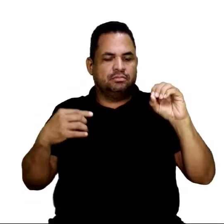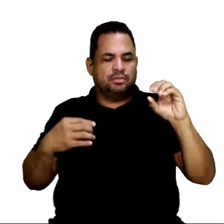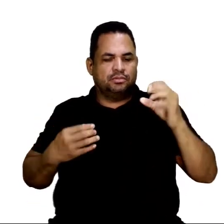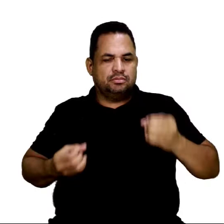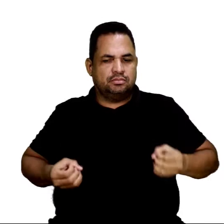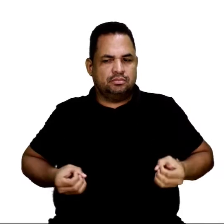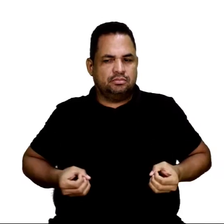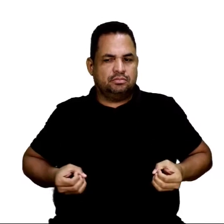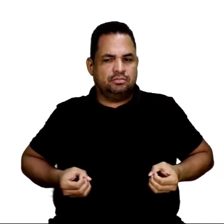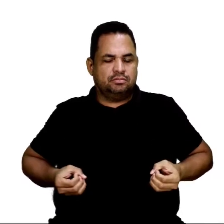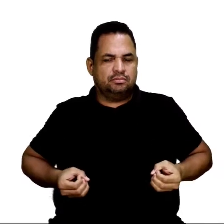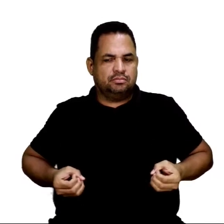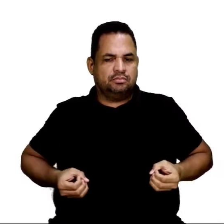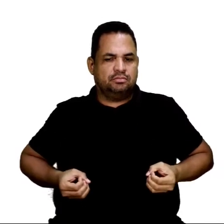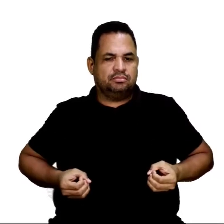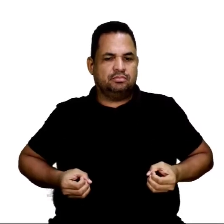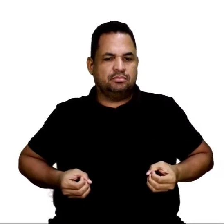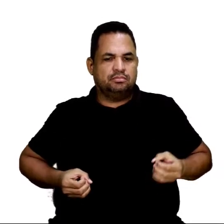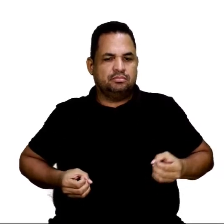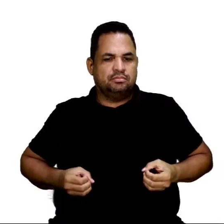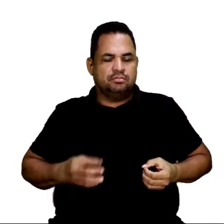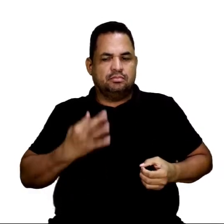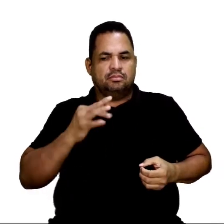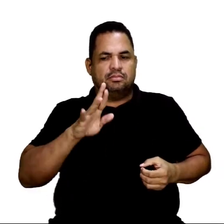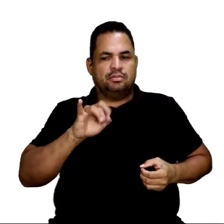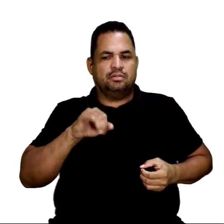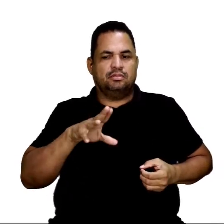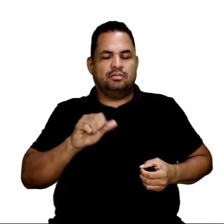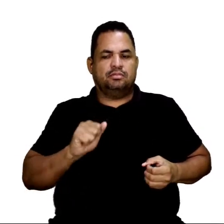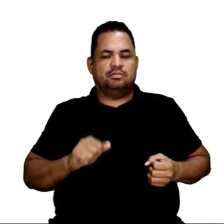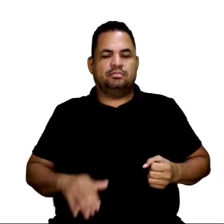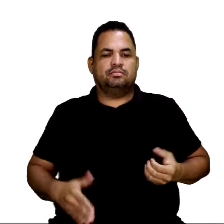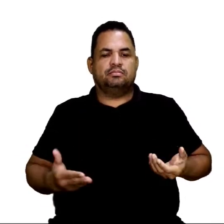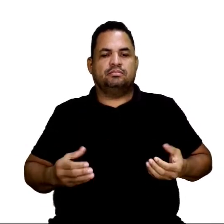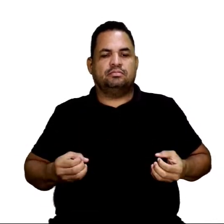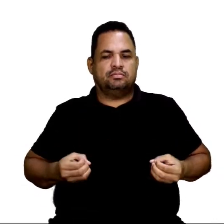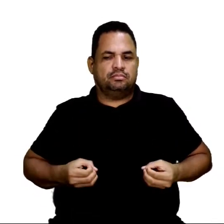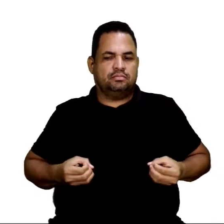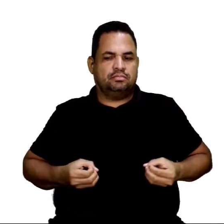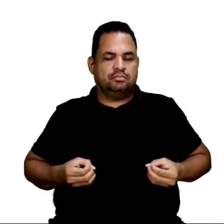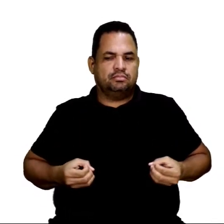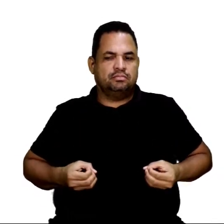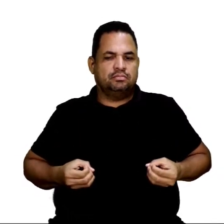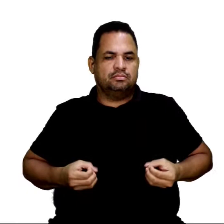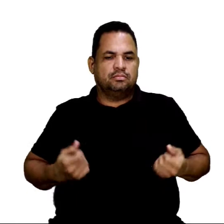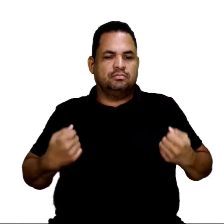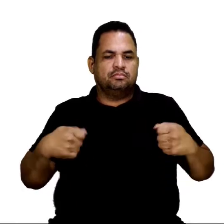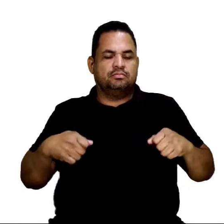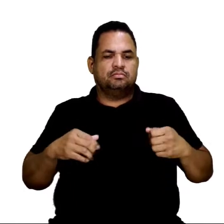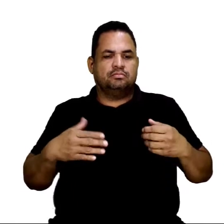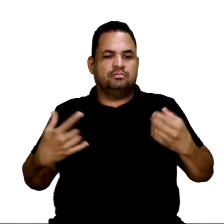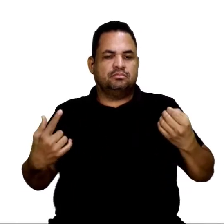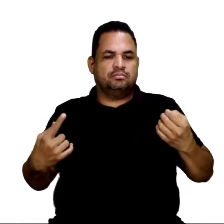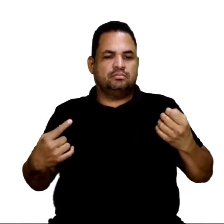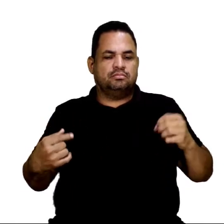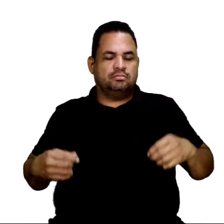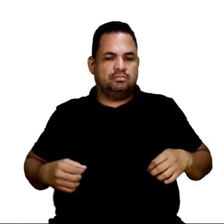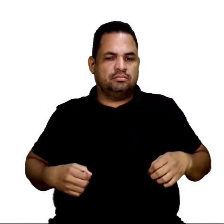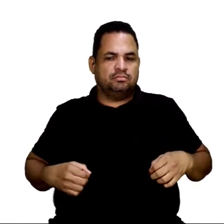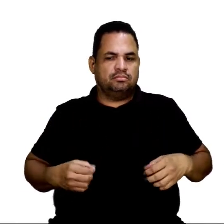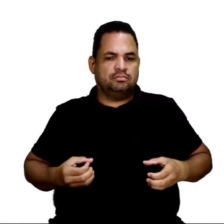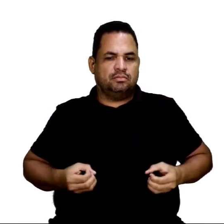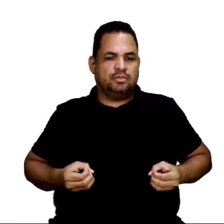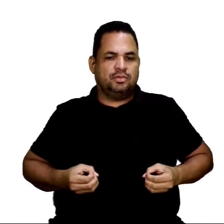isso também na aula, nós temos as fímbrias, né, das tubas uterinas, que fazem com que permita que quando ele saia lá, né,